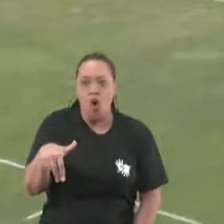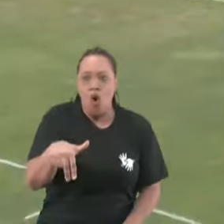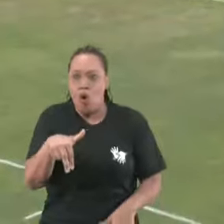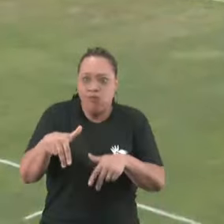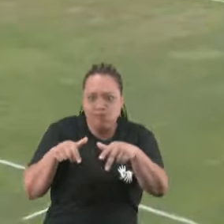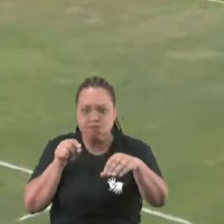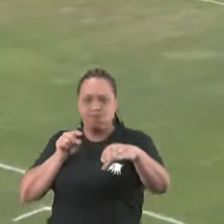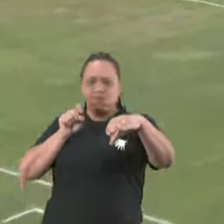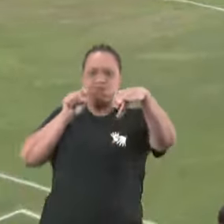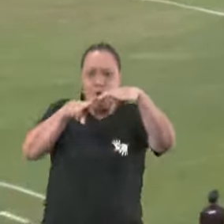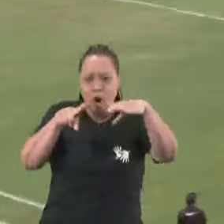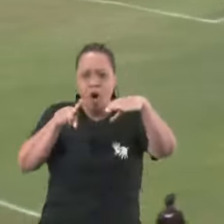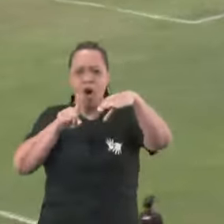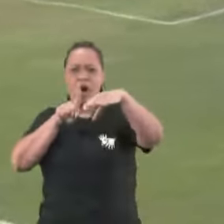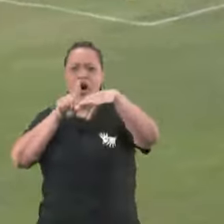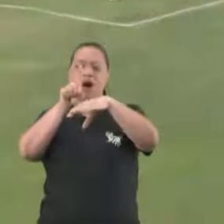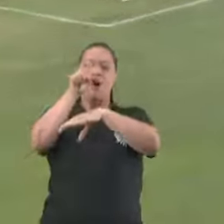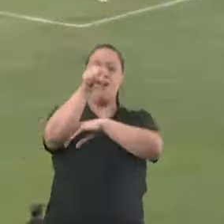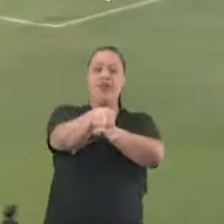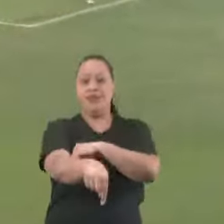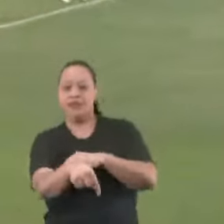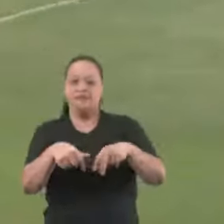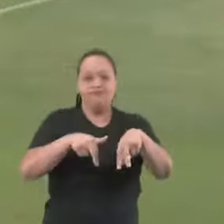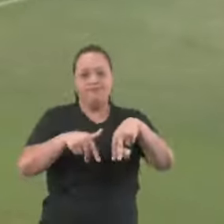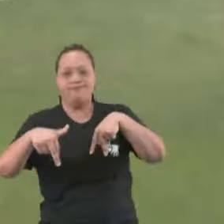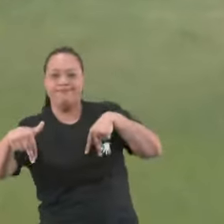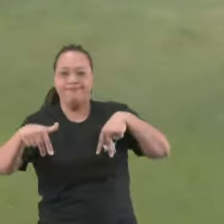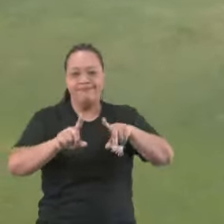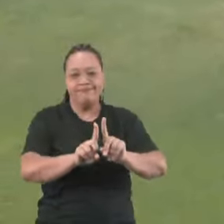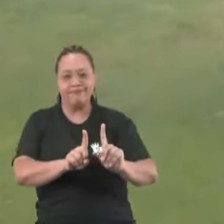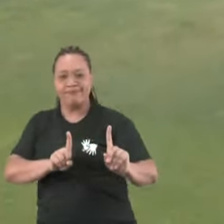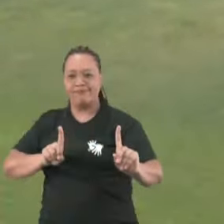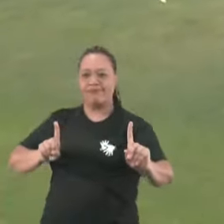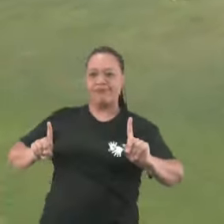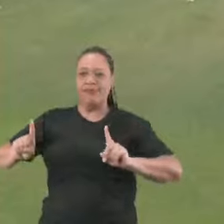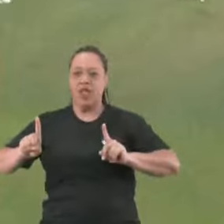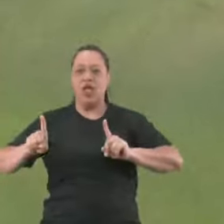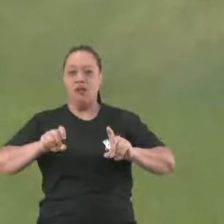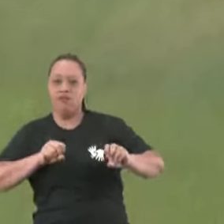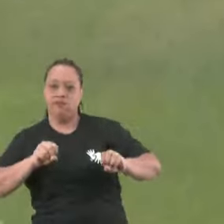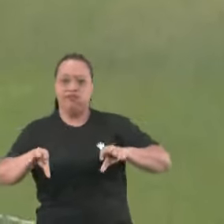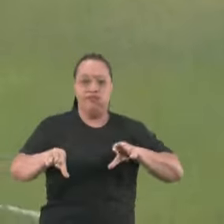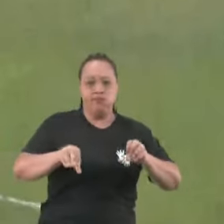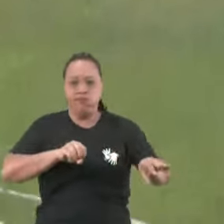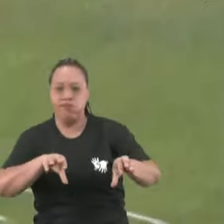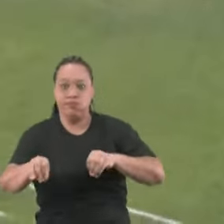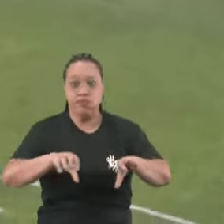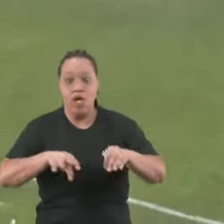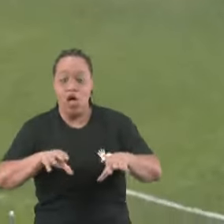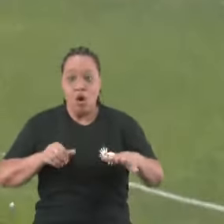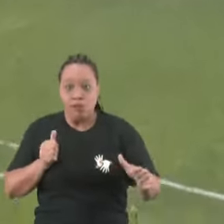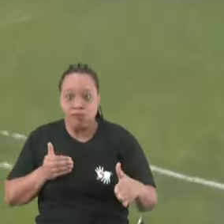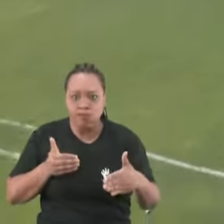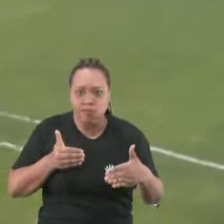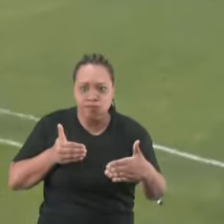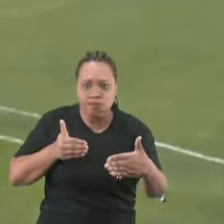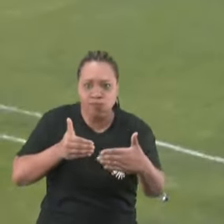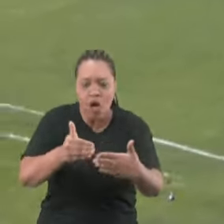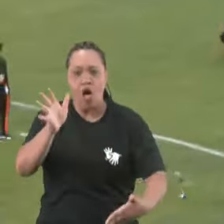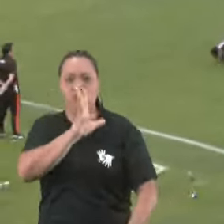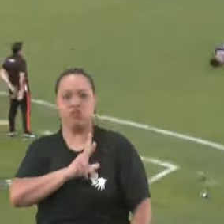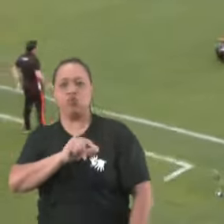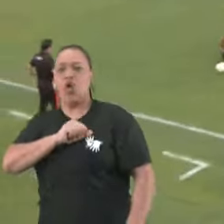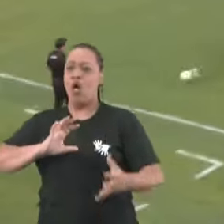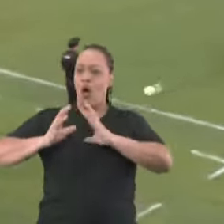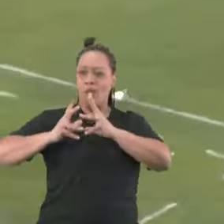da área, cruzamento, Pianissola de soco, afasta. A primeira chegada do CRB, bola enjoada